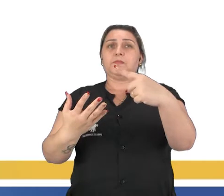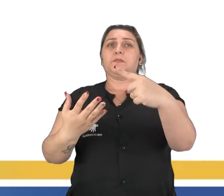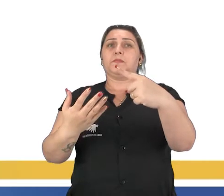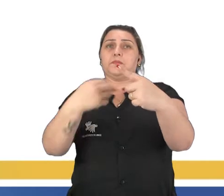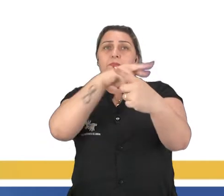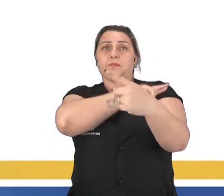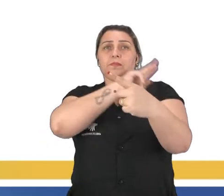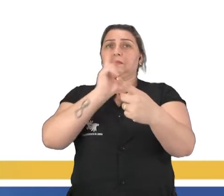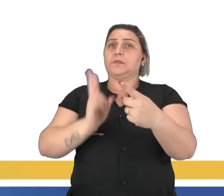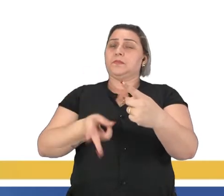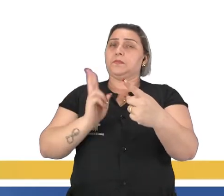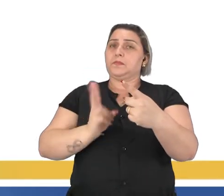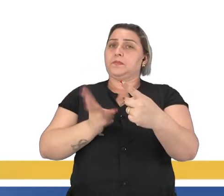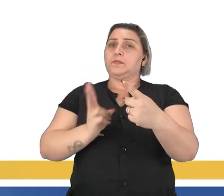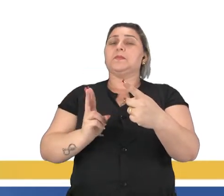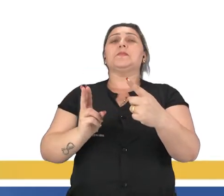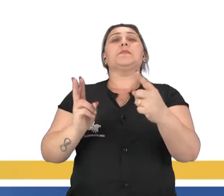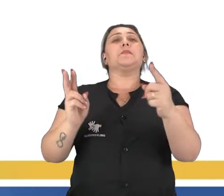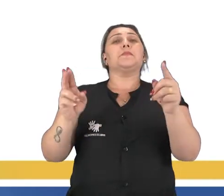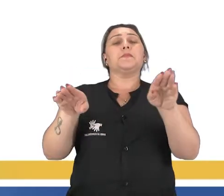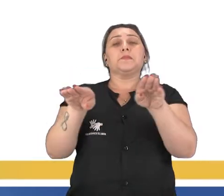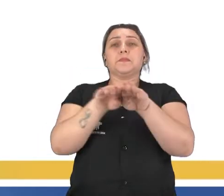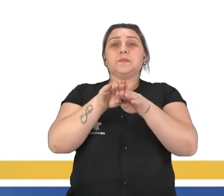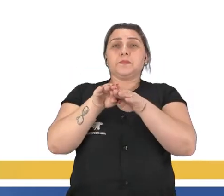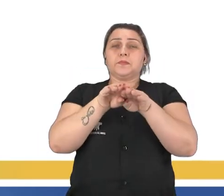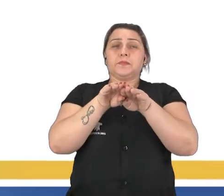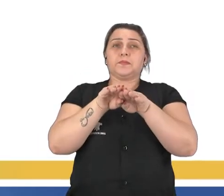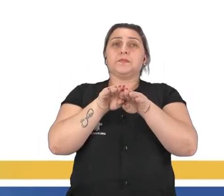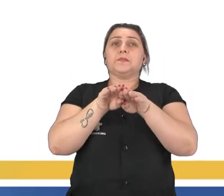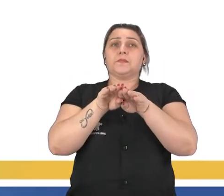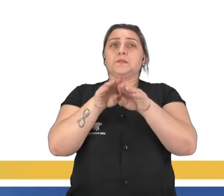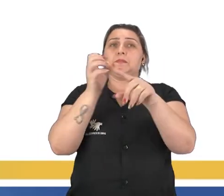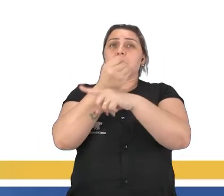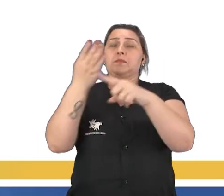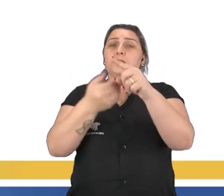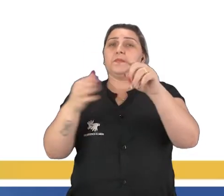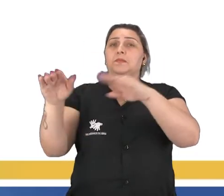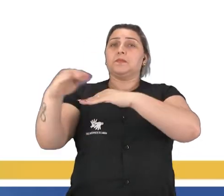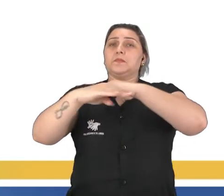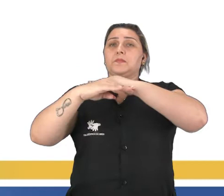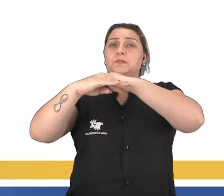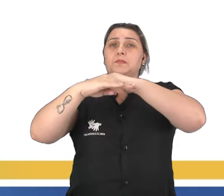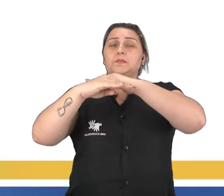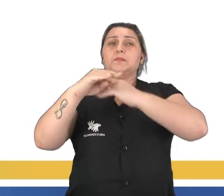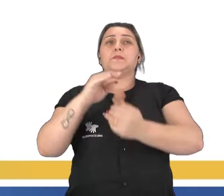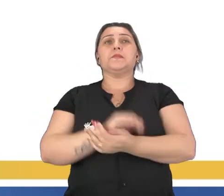Frações que representam a mesma parte em relação ao todo são chamadas de frações equivalentes.